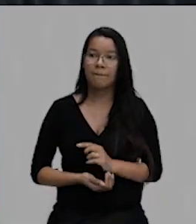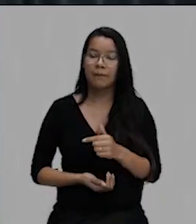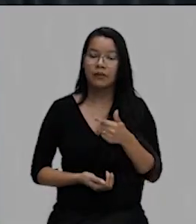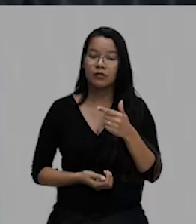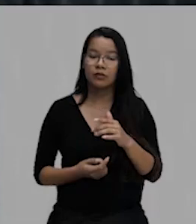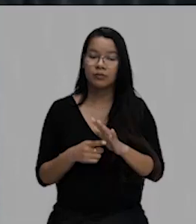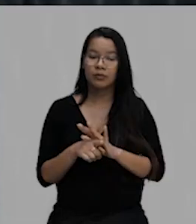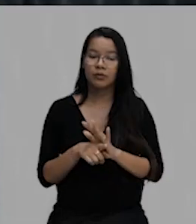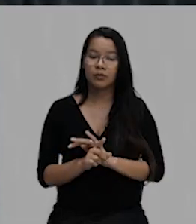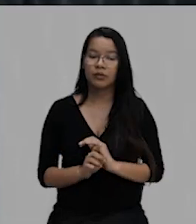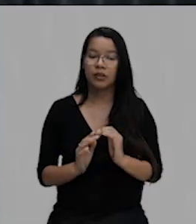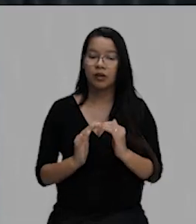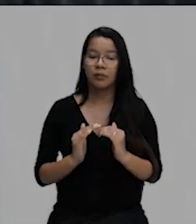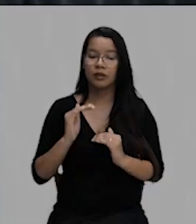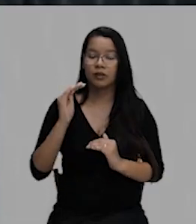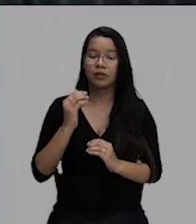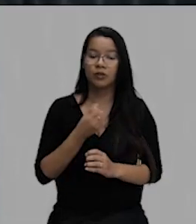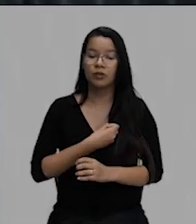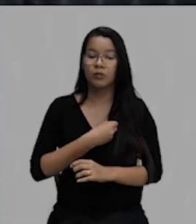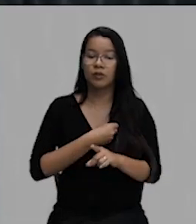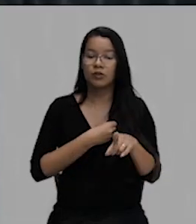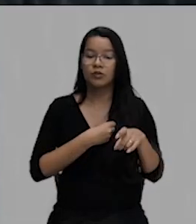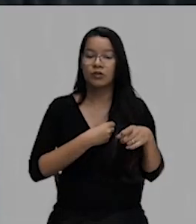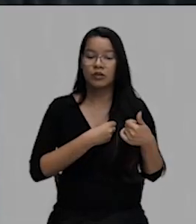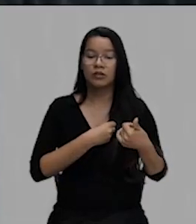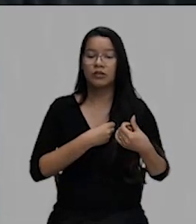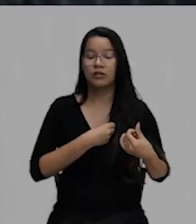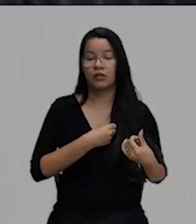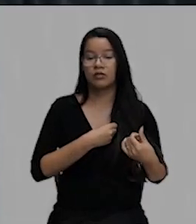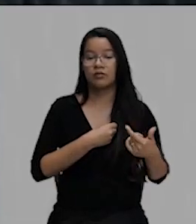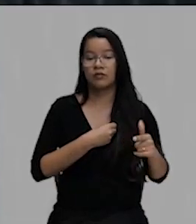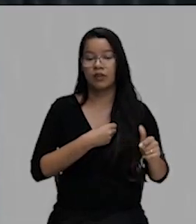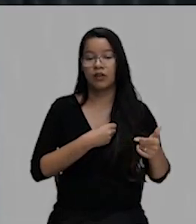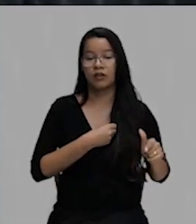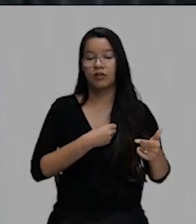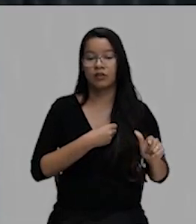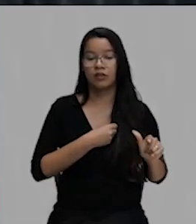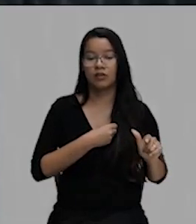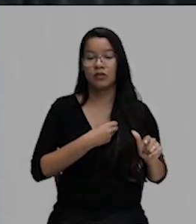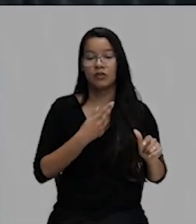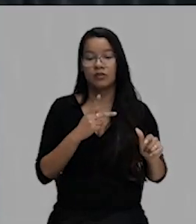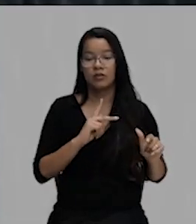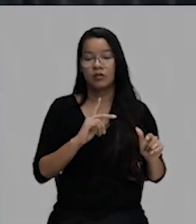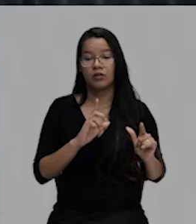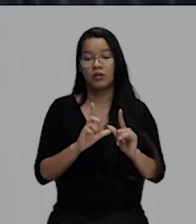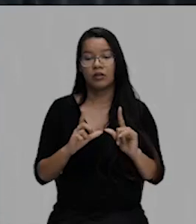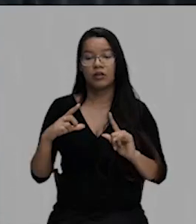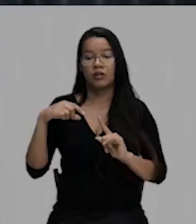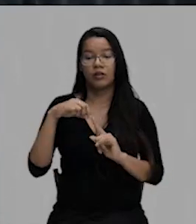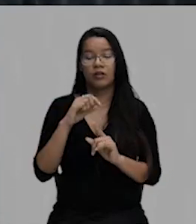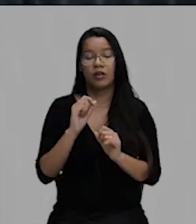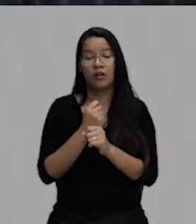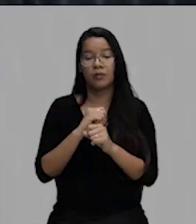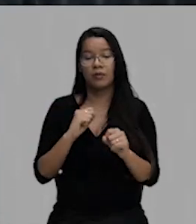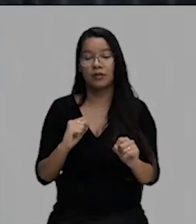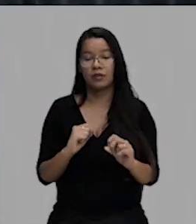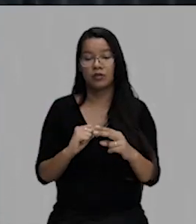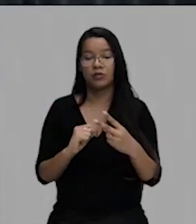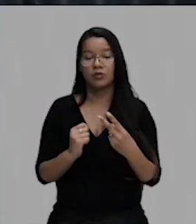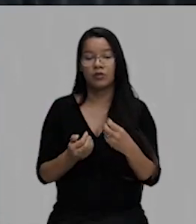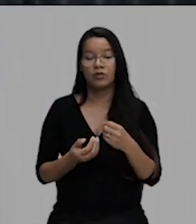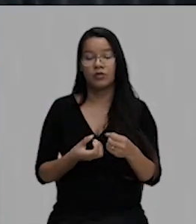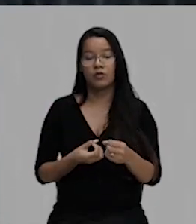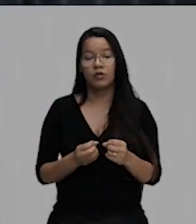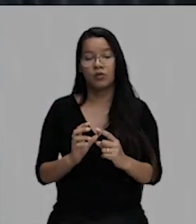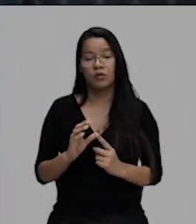questão. Aumentando o número x em 16 unidades, seu logaritmo na base 3 aumenta em 2 unidades. Determine